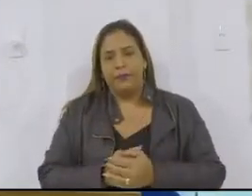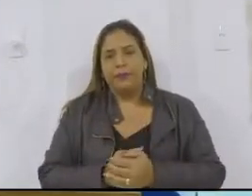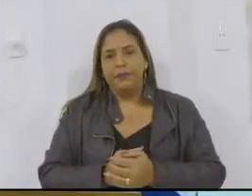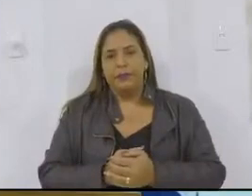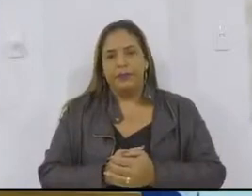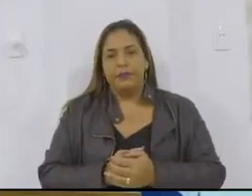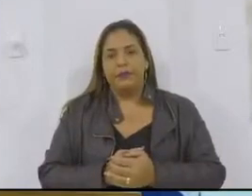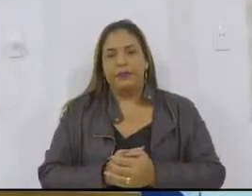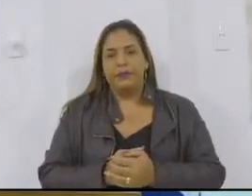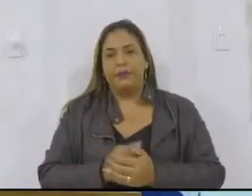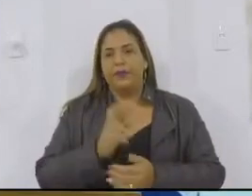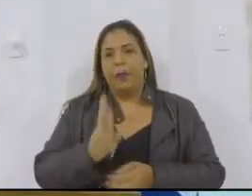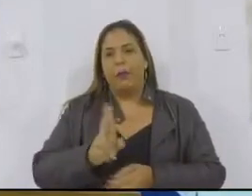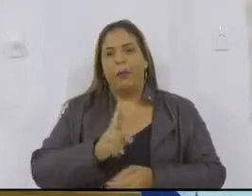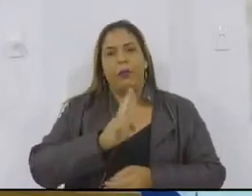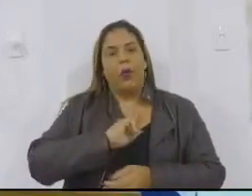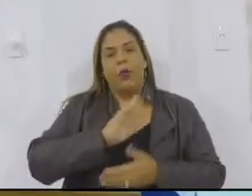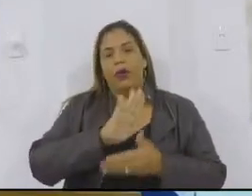sem resposta